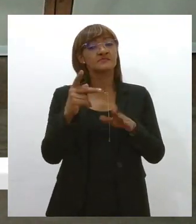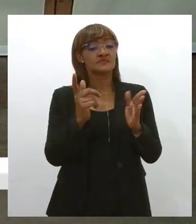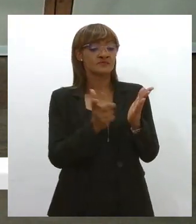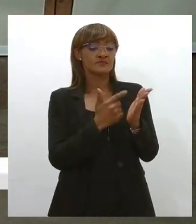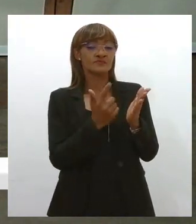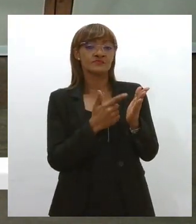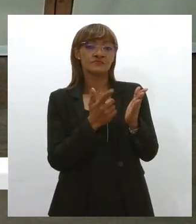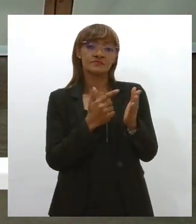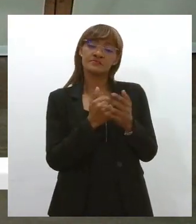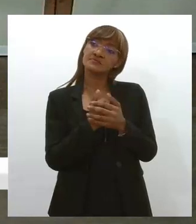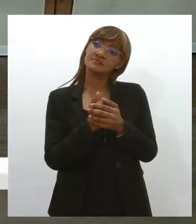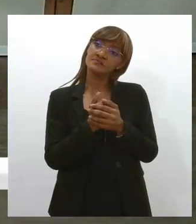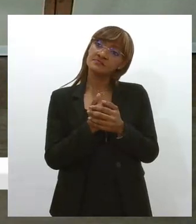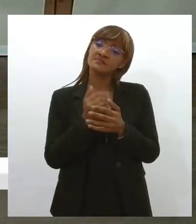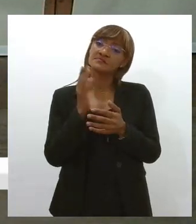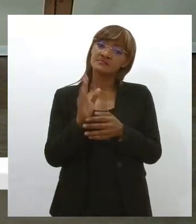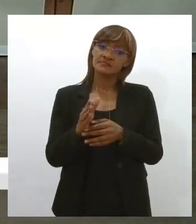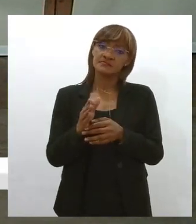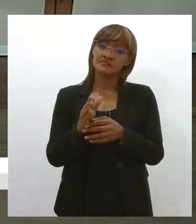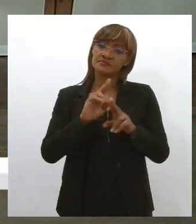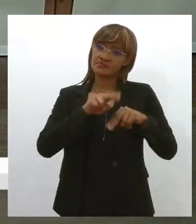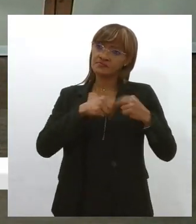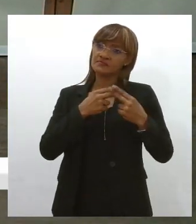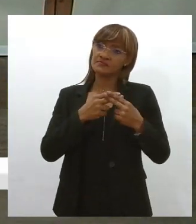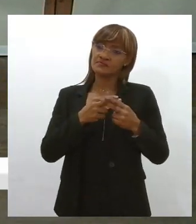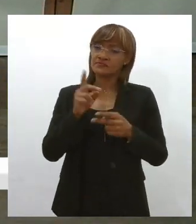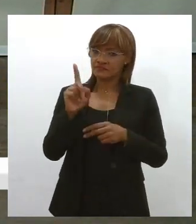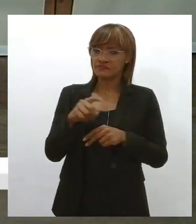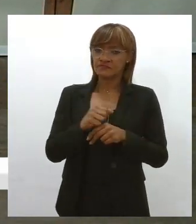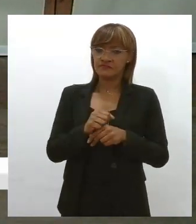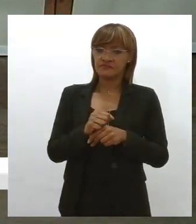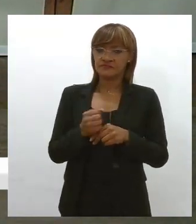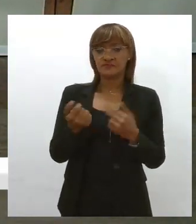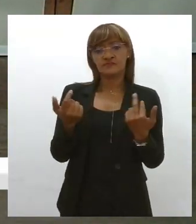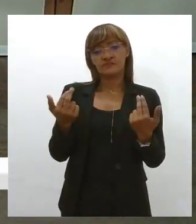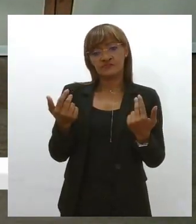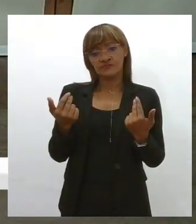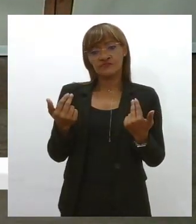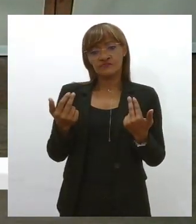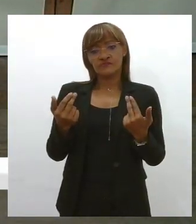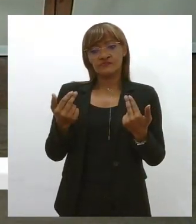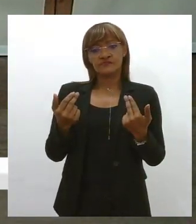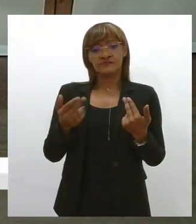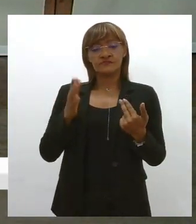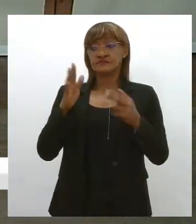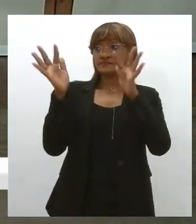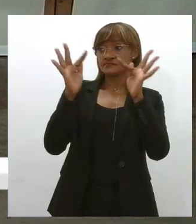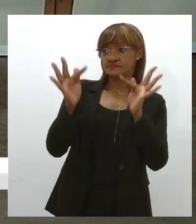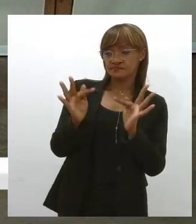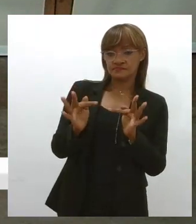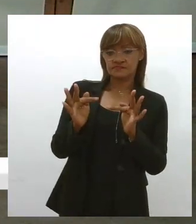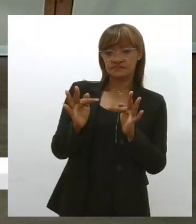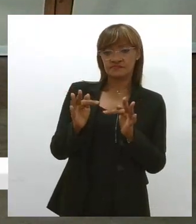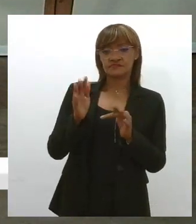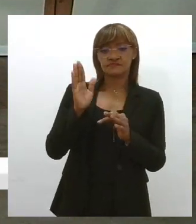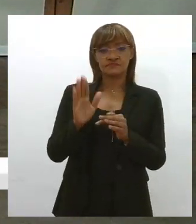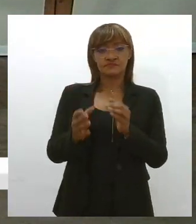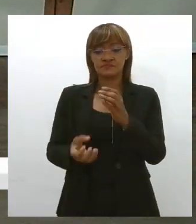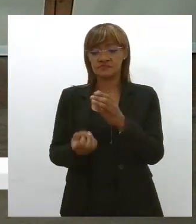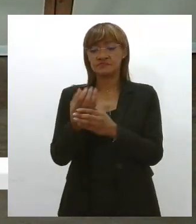do processo de luto, né? É um ritual, do mesmo jeito que se celebra a felicidade através do nascimento de